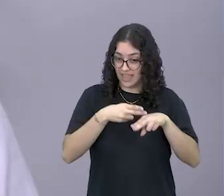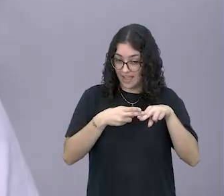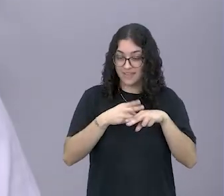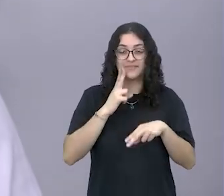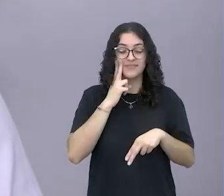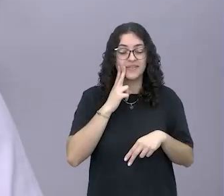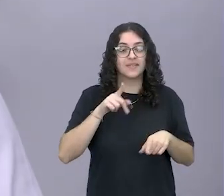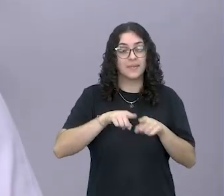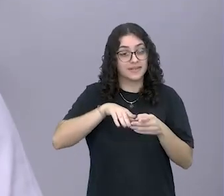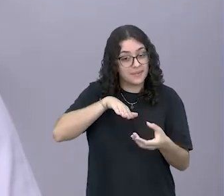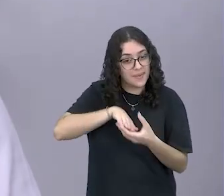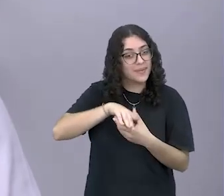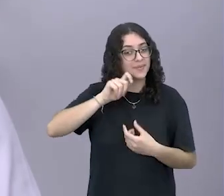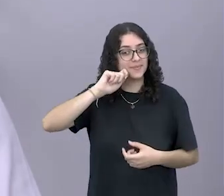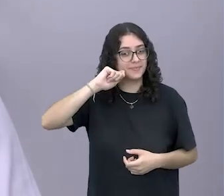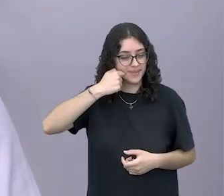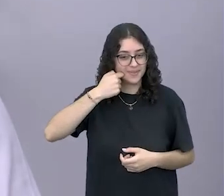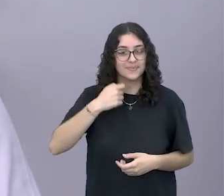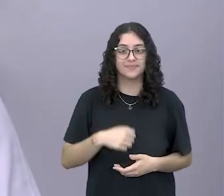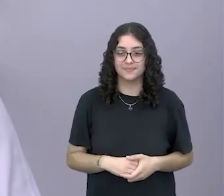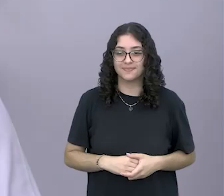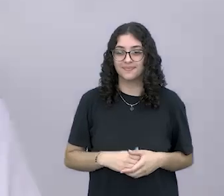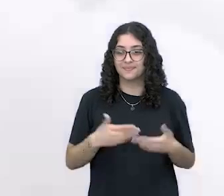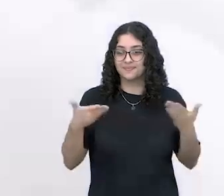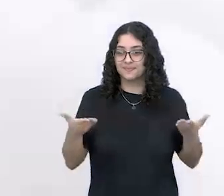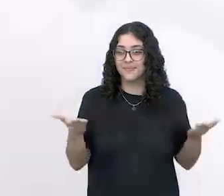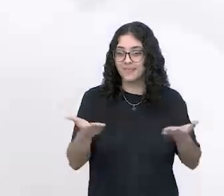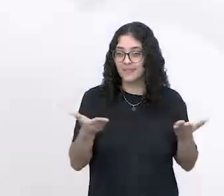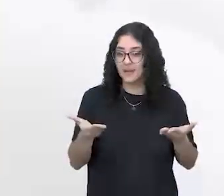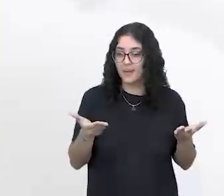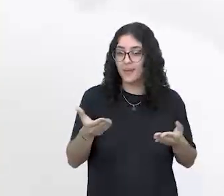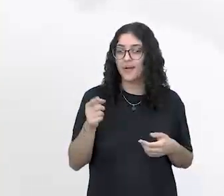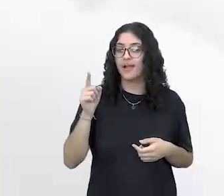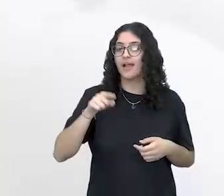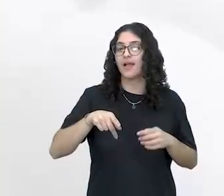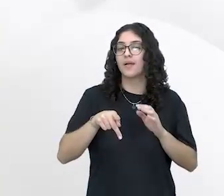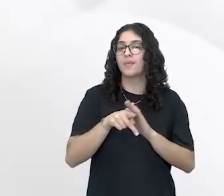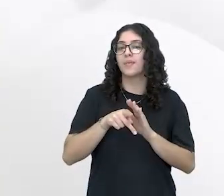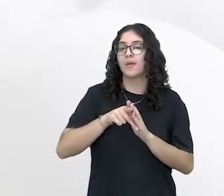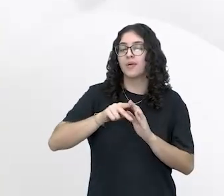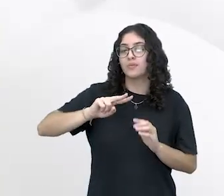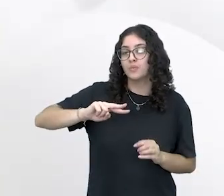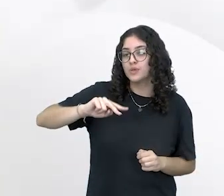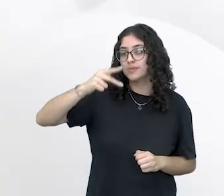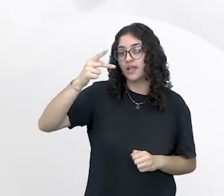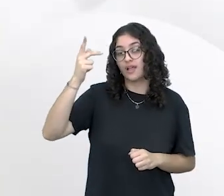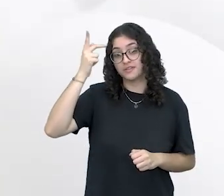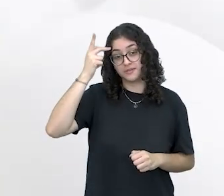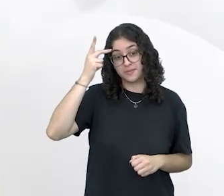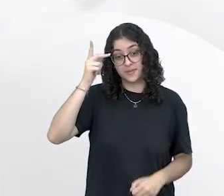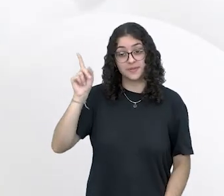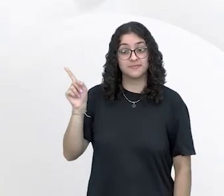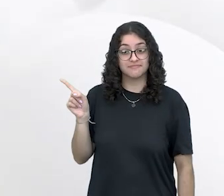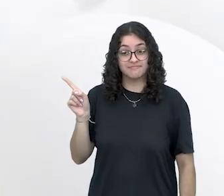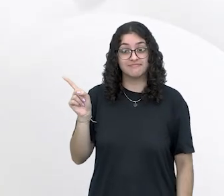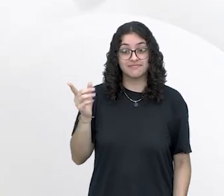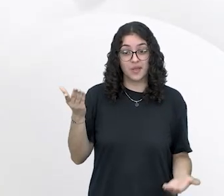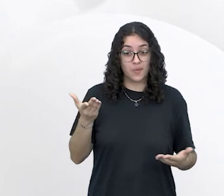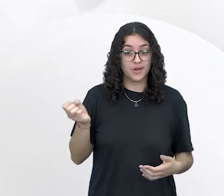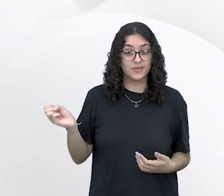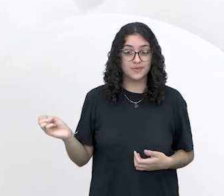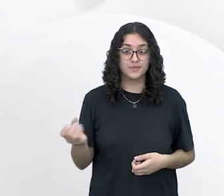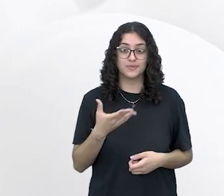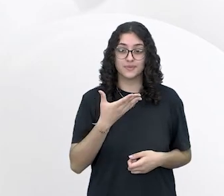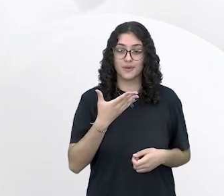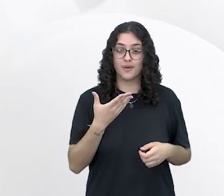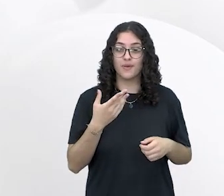Muito bem, agora nós vamos dar ênfase aí ao programa Multiplica São Paulo, né? Que está chegando, muito importante